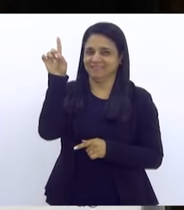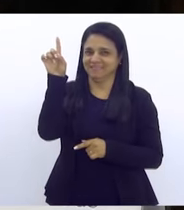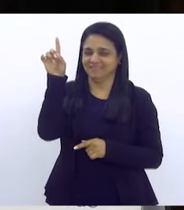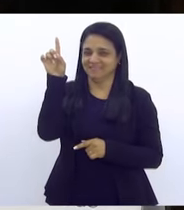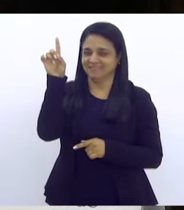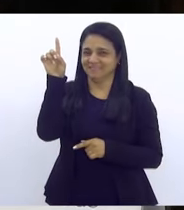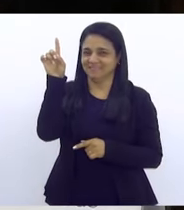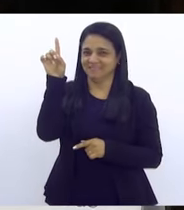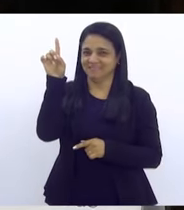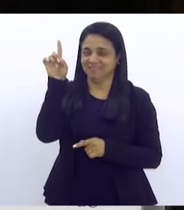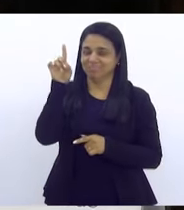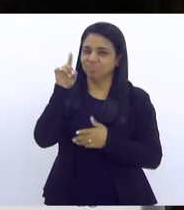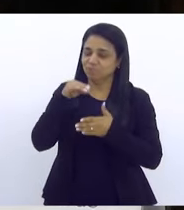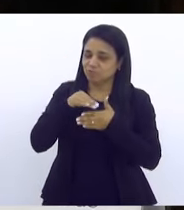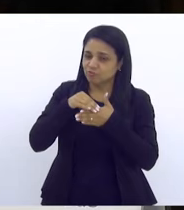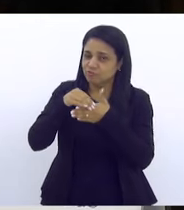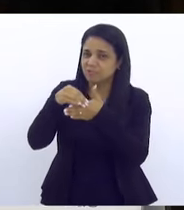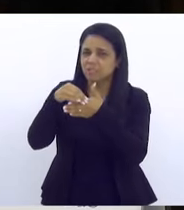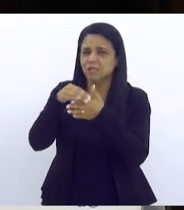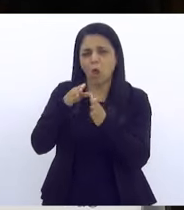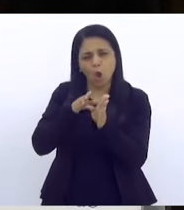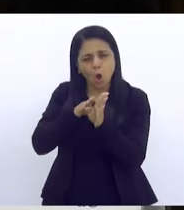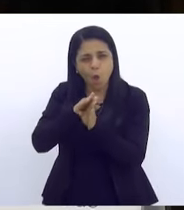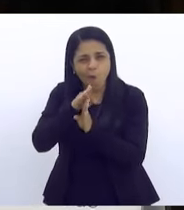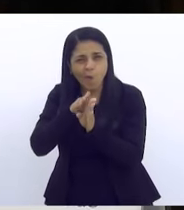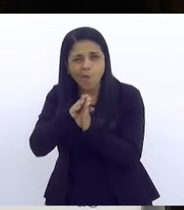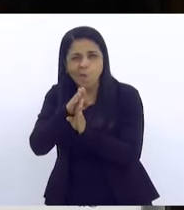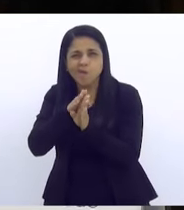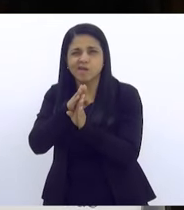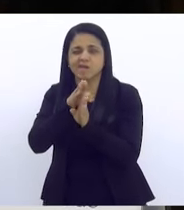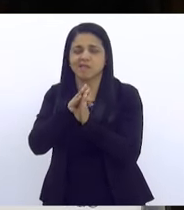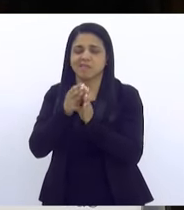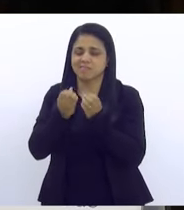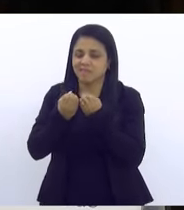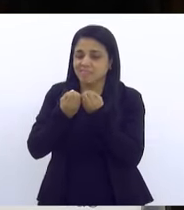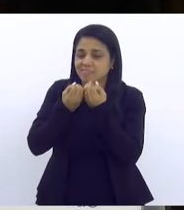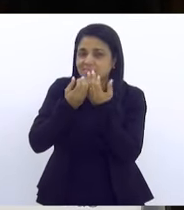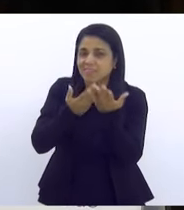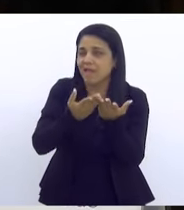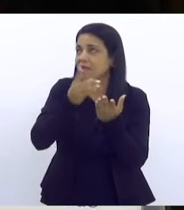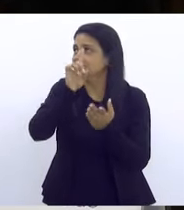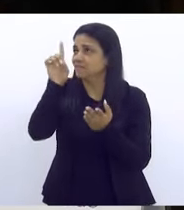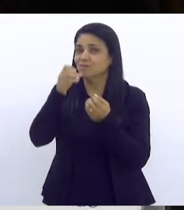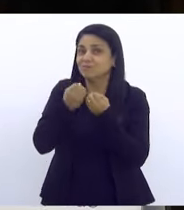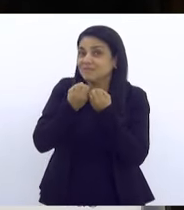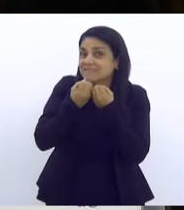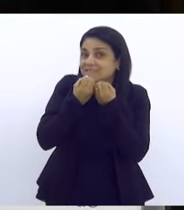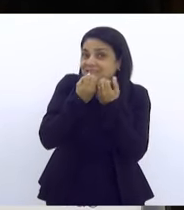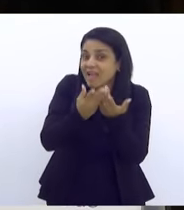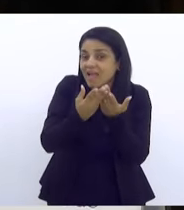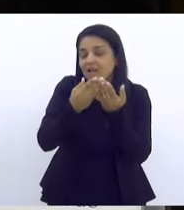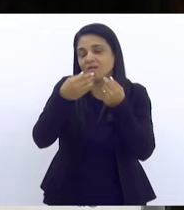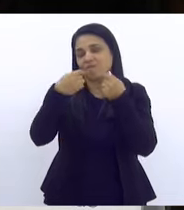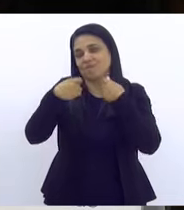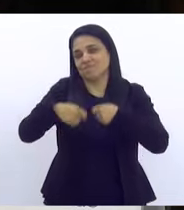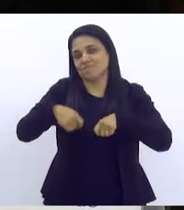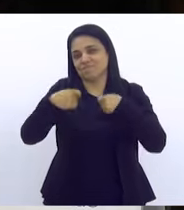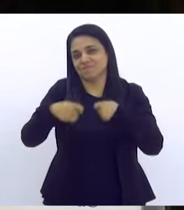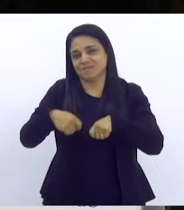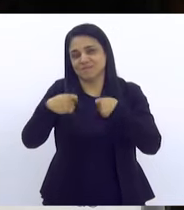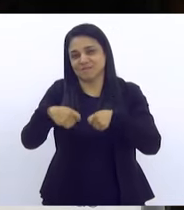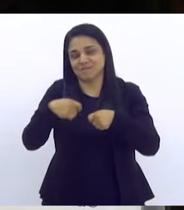Ele nos guia, nos orienta, nos dá aquilo que nós necessitamos para